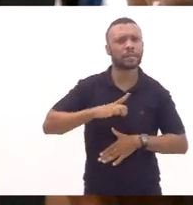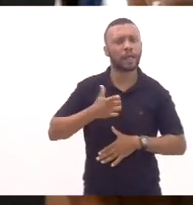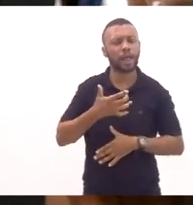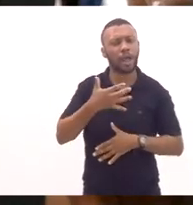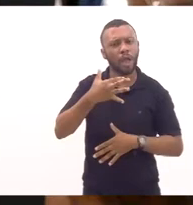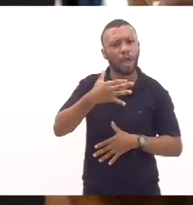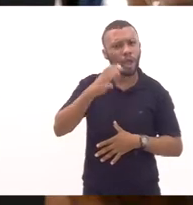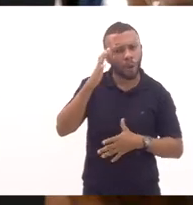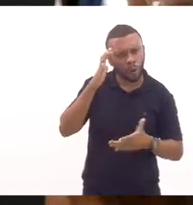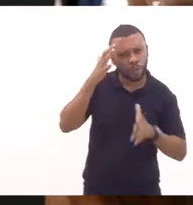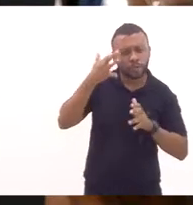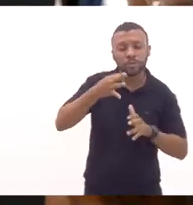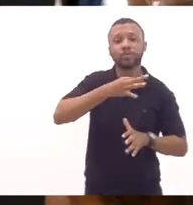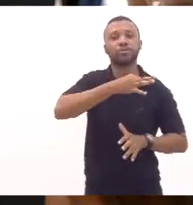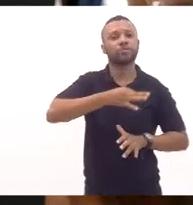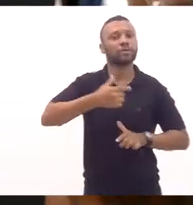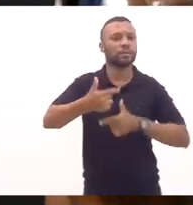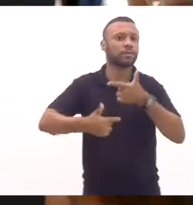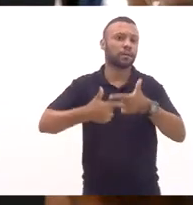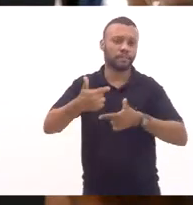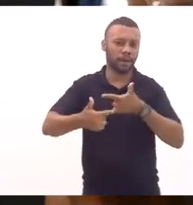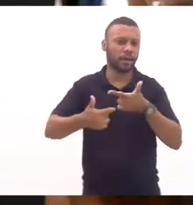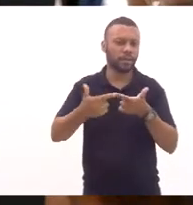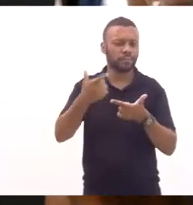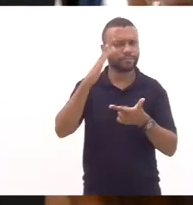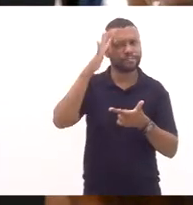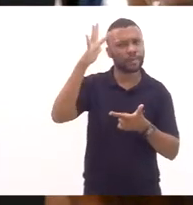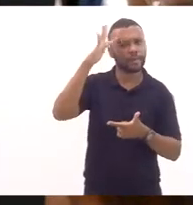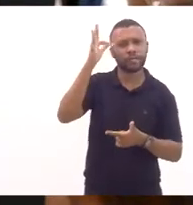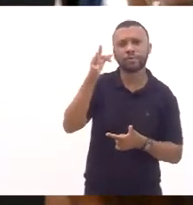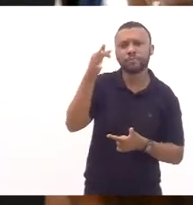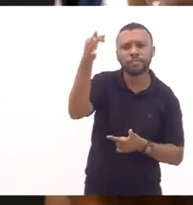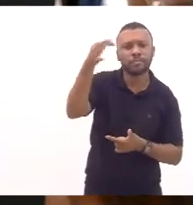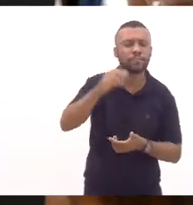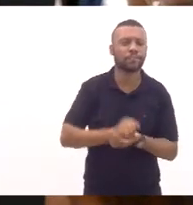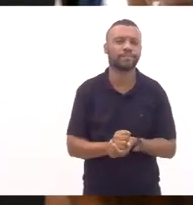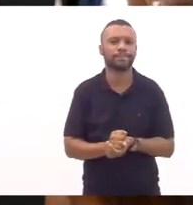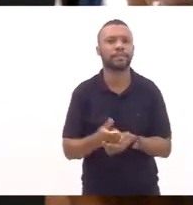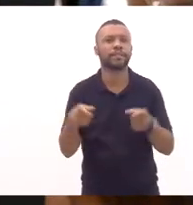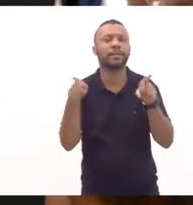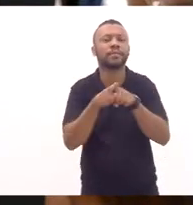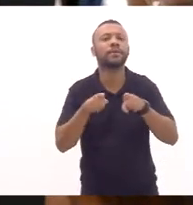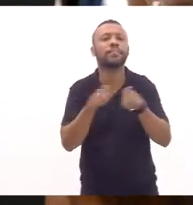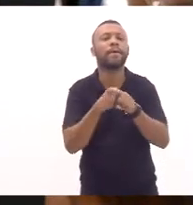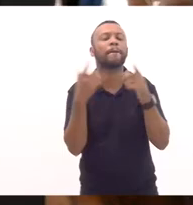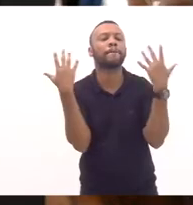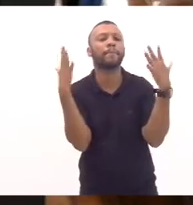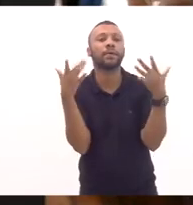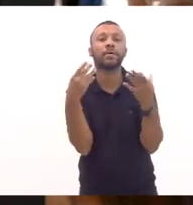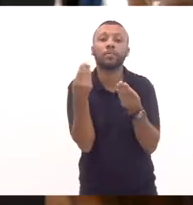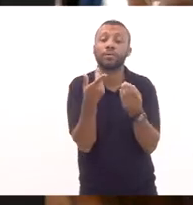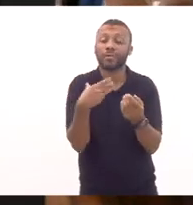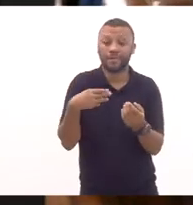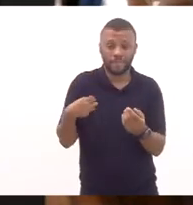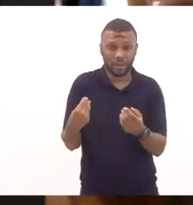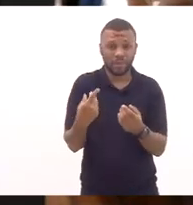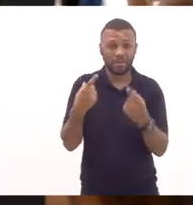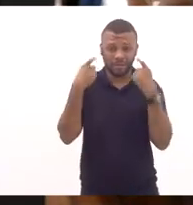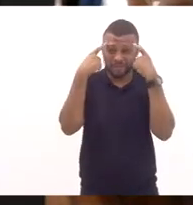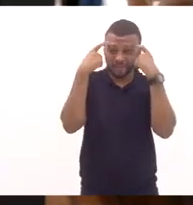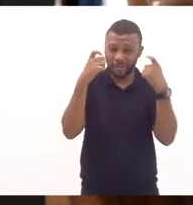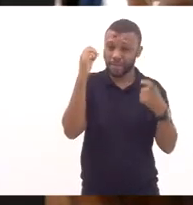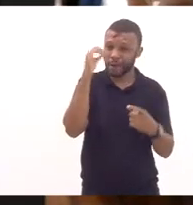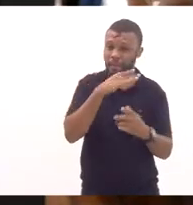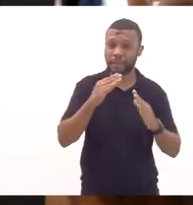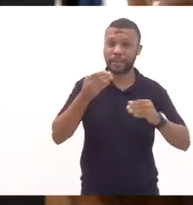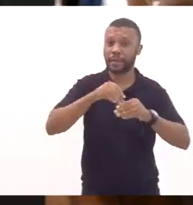dignas de trabalho a nível de futuro. Lana, também especial os parabéns, que quando seu filho sofreu violência na escola, como ela relatou aqui,